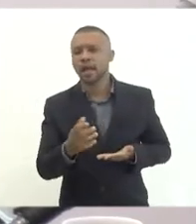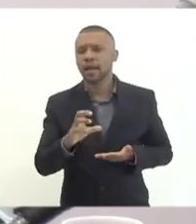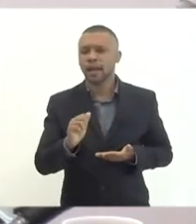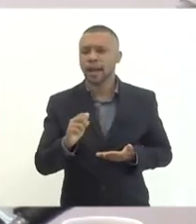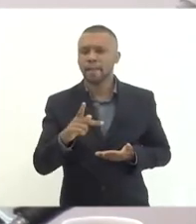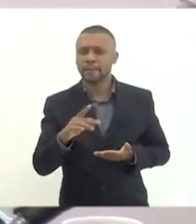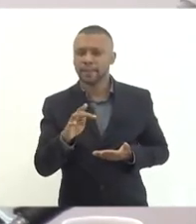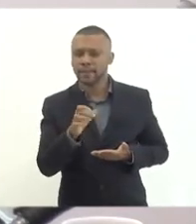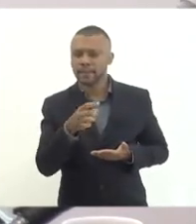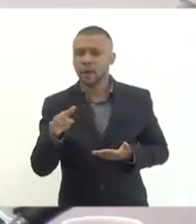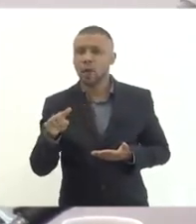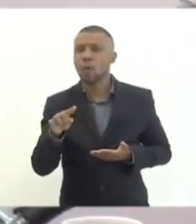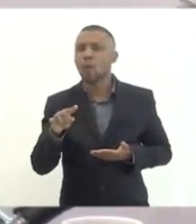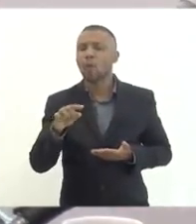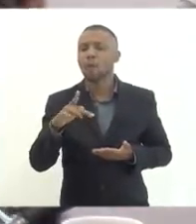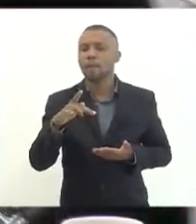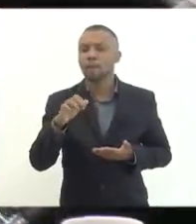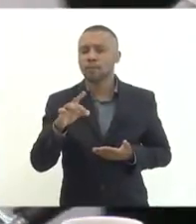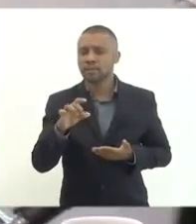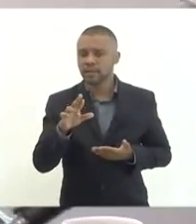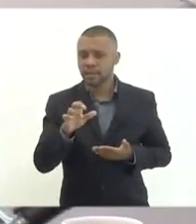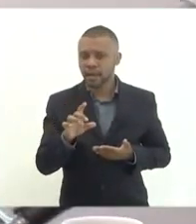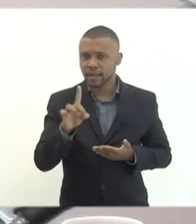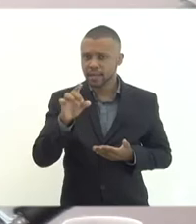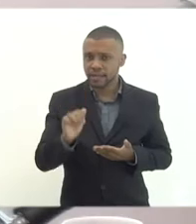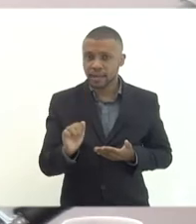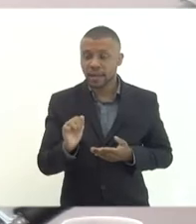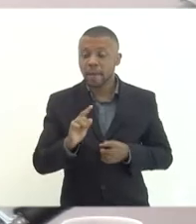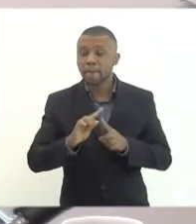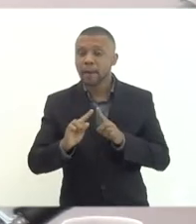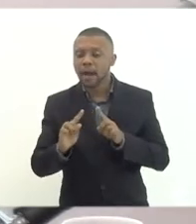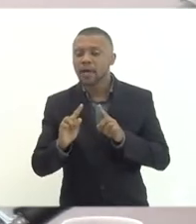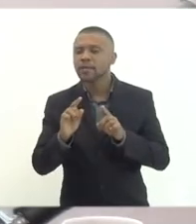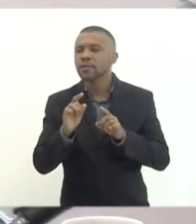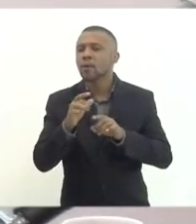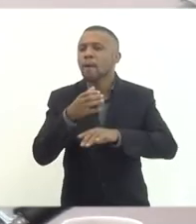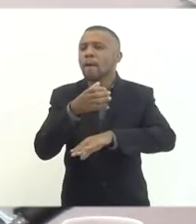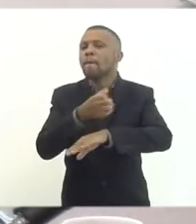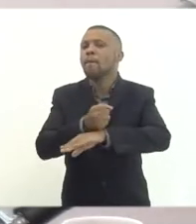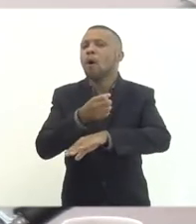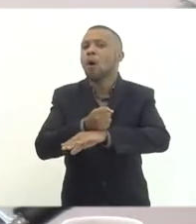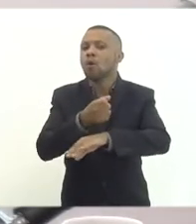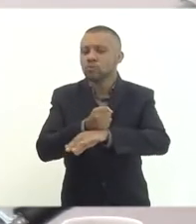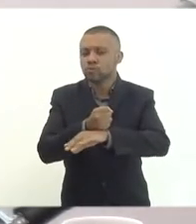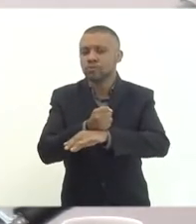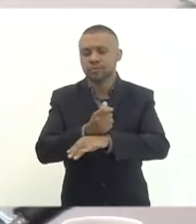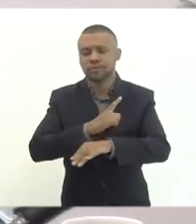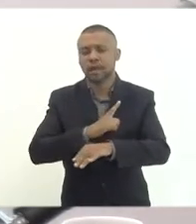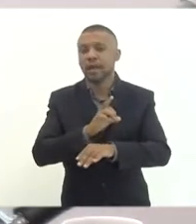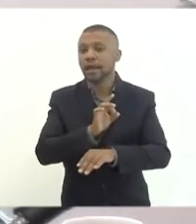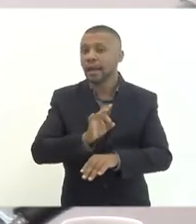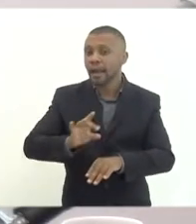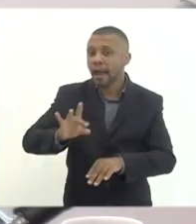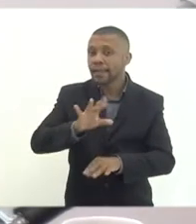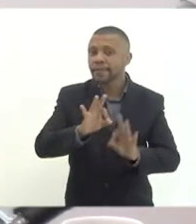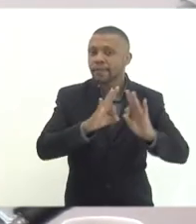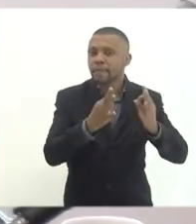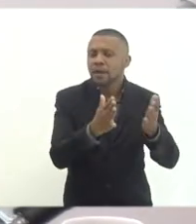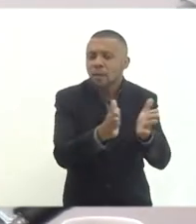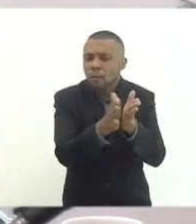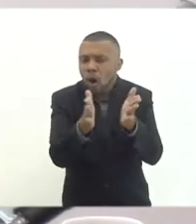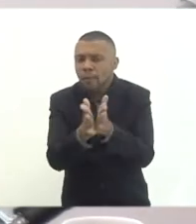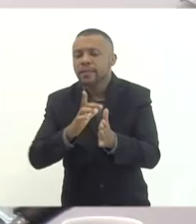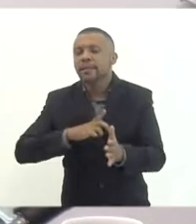ponderada pela pessoas cadastradas no equipes da Saúde da Família são pontuadas por um valor diferenciado